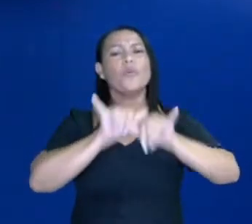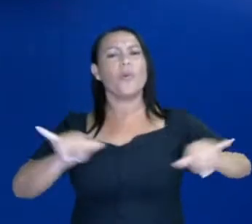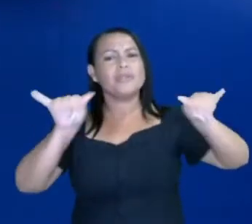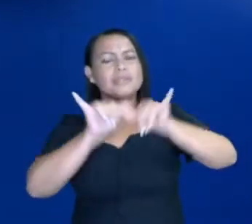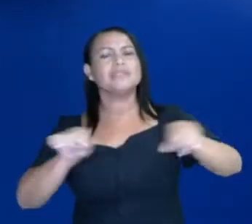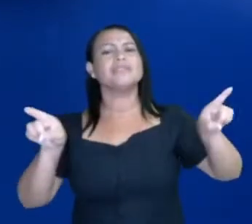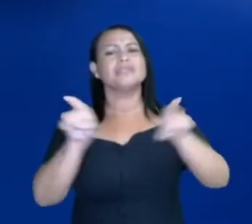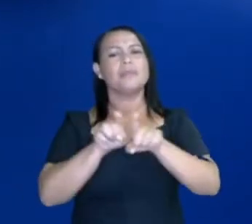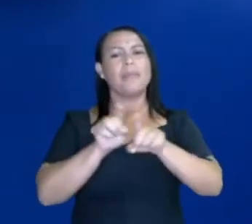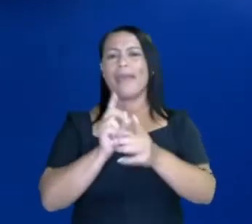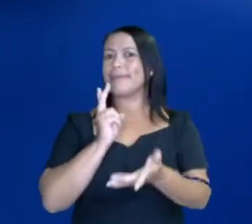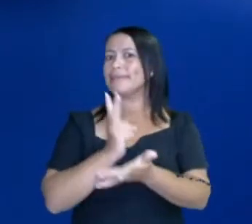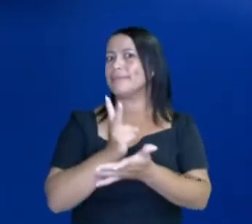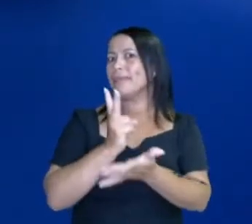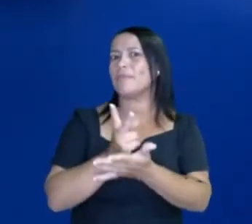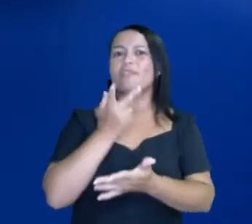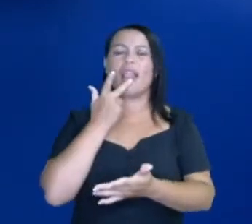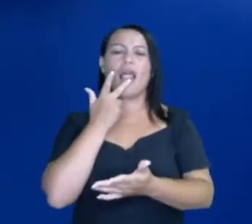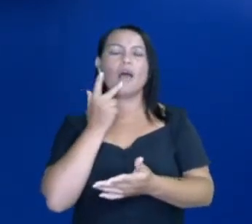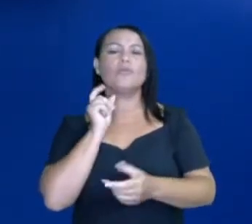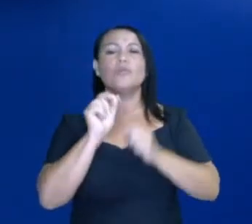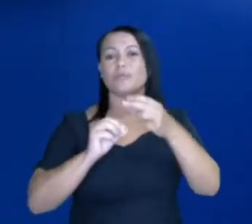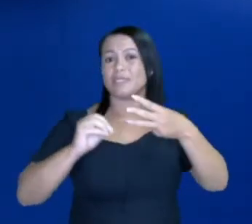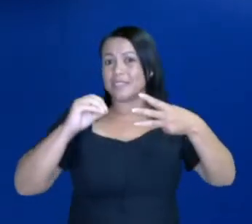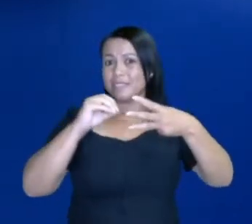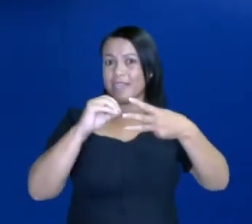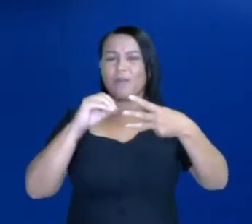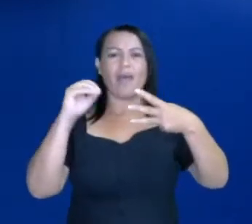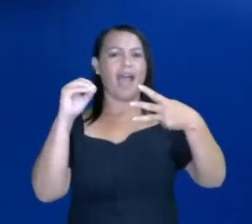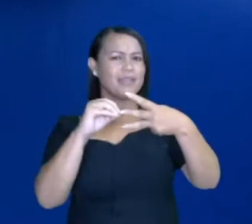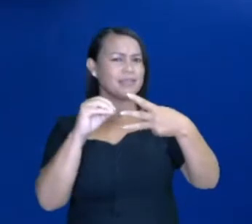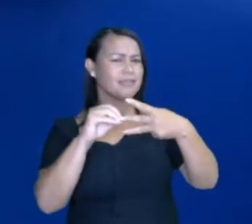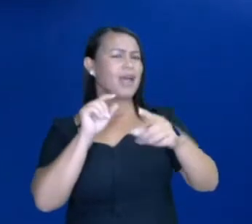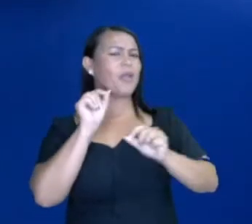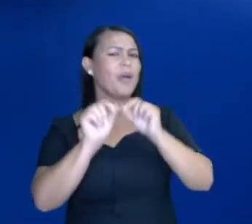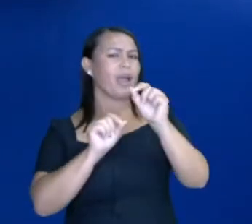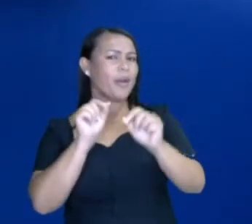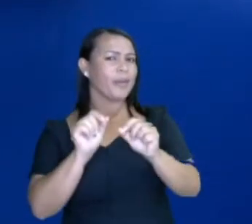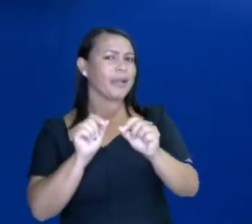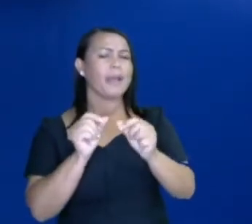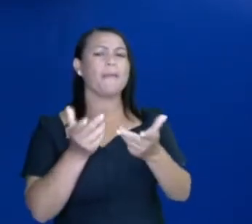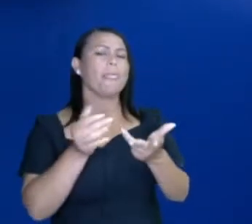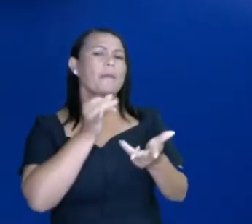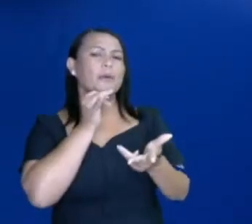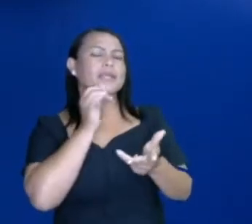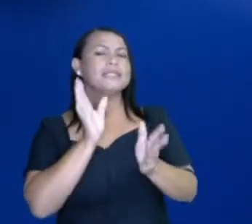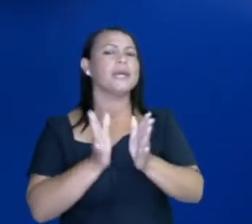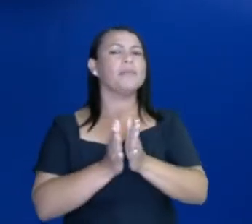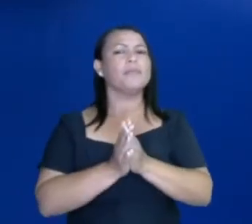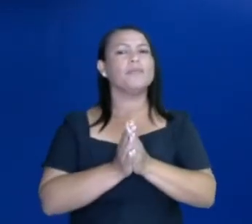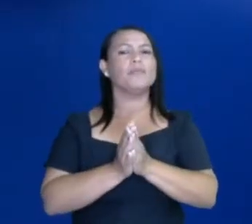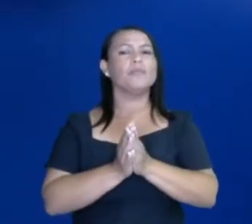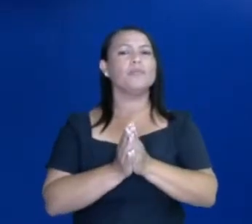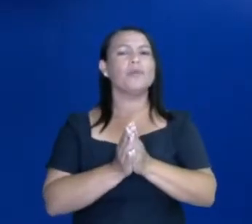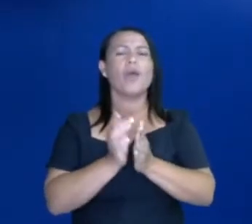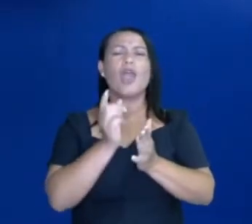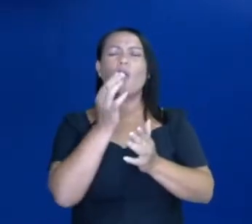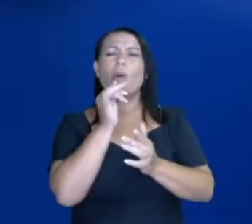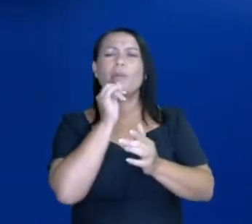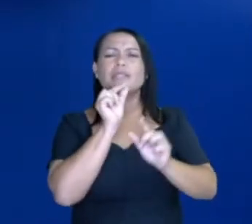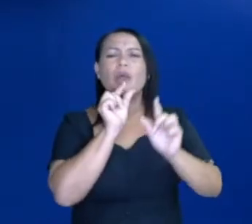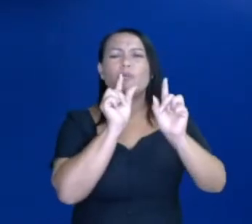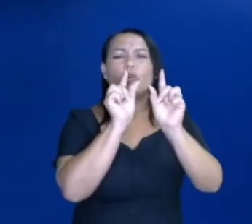sempre fala-se sobre células. E a célula, pessoal, é como se fosse como tijolinhos do